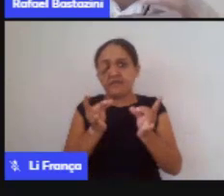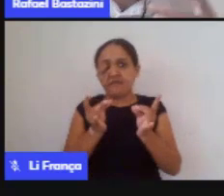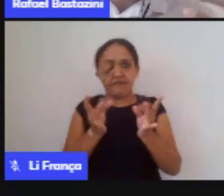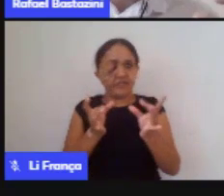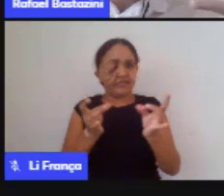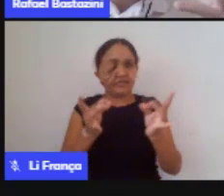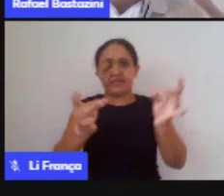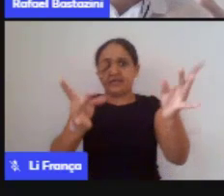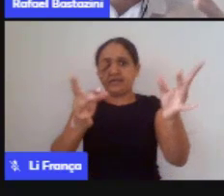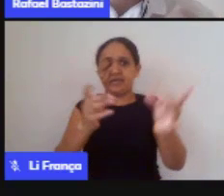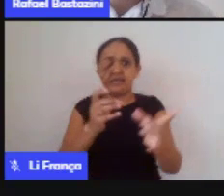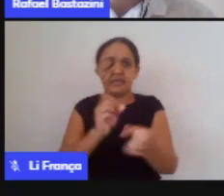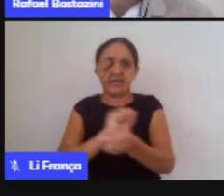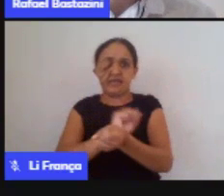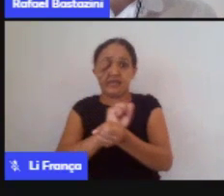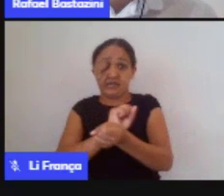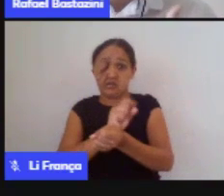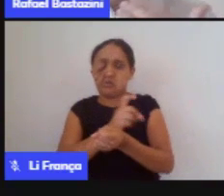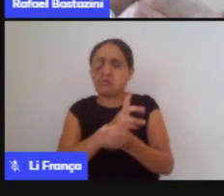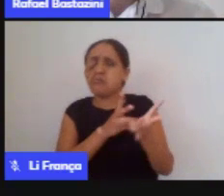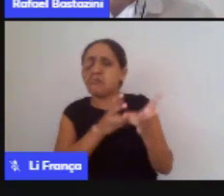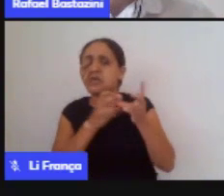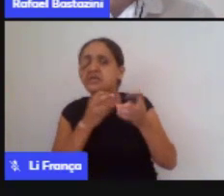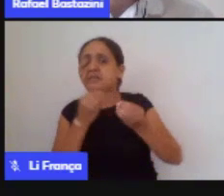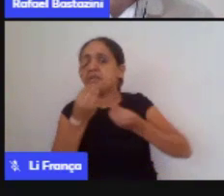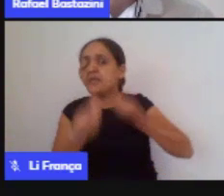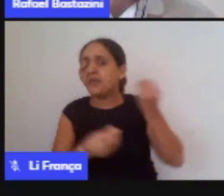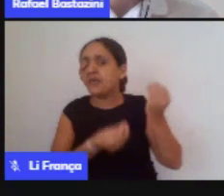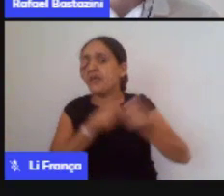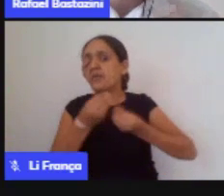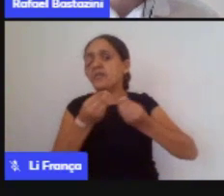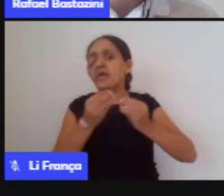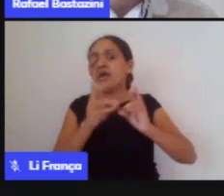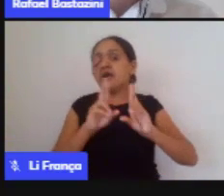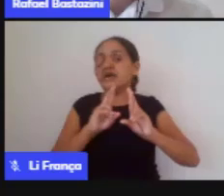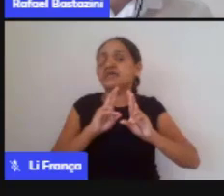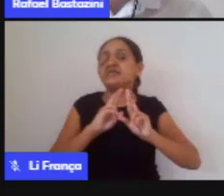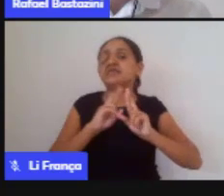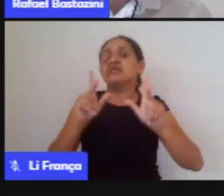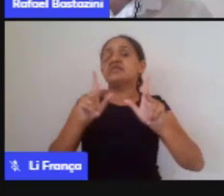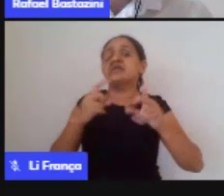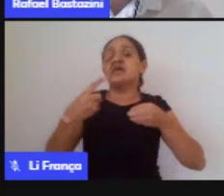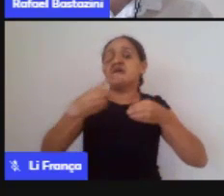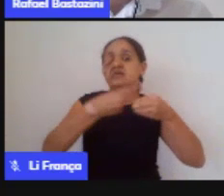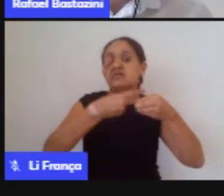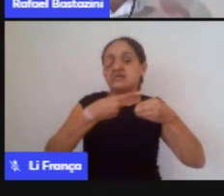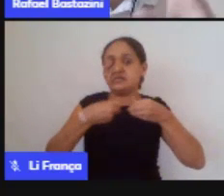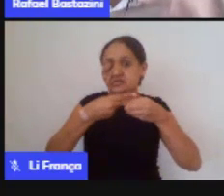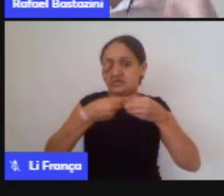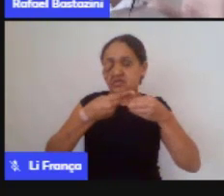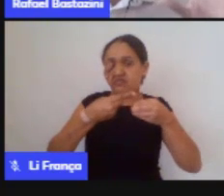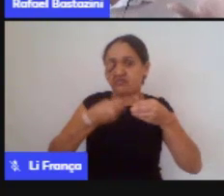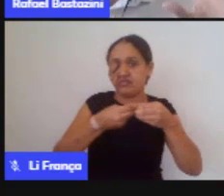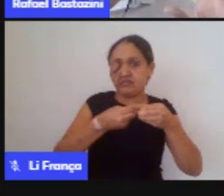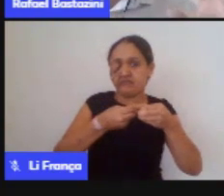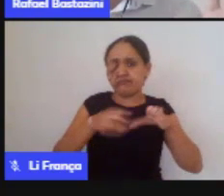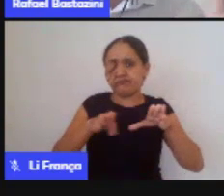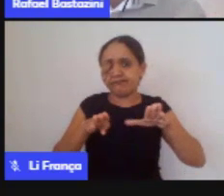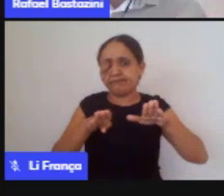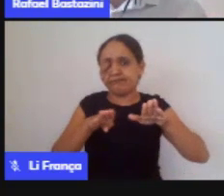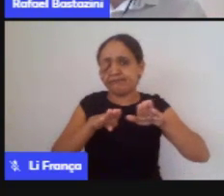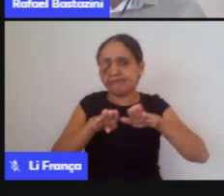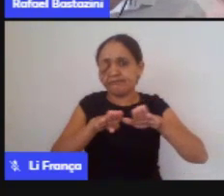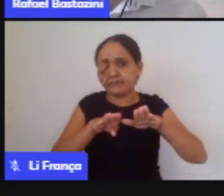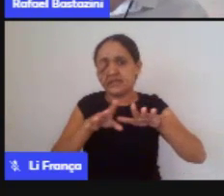como que as desigualdades da cidade, elas foram se acentuando durante esse período. Então essas